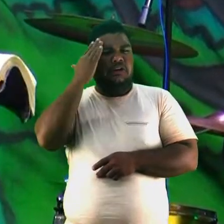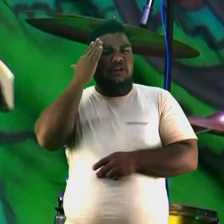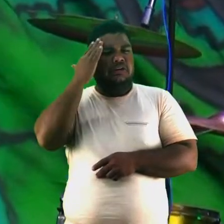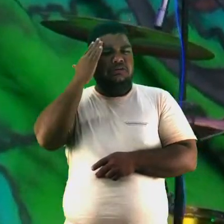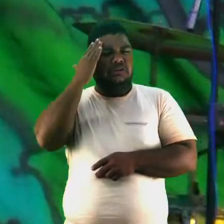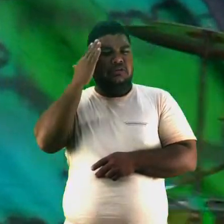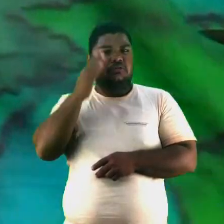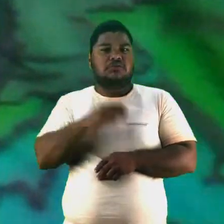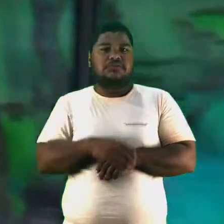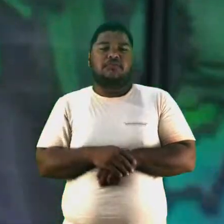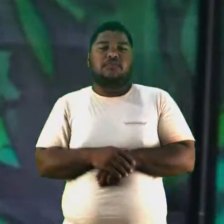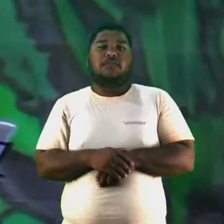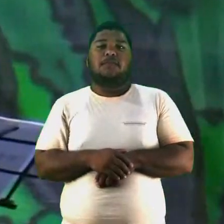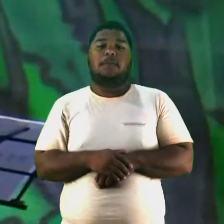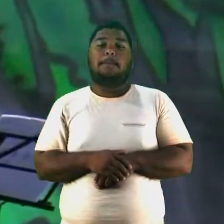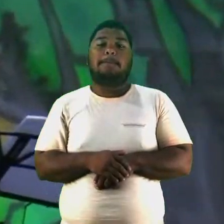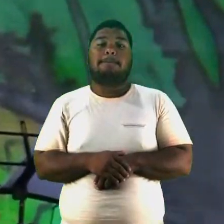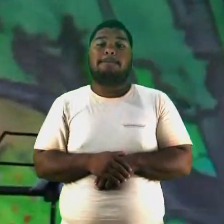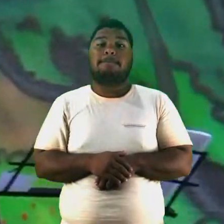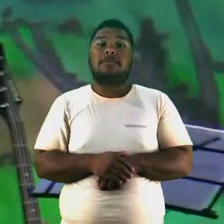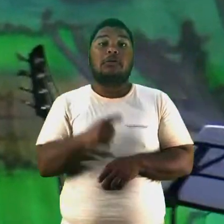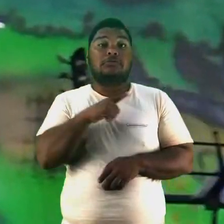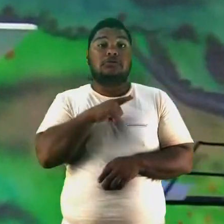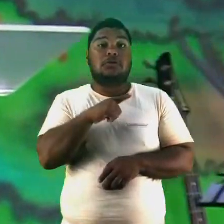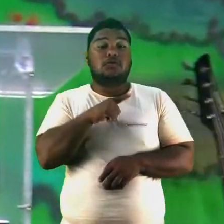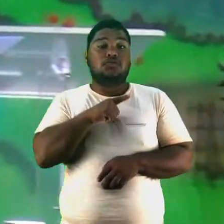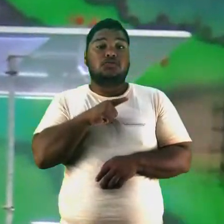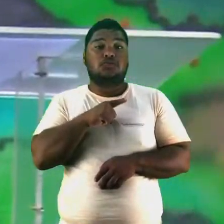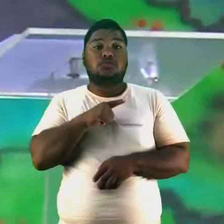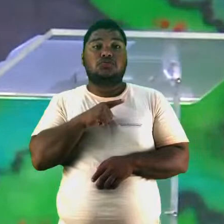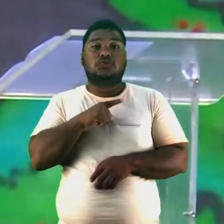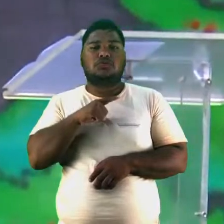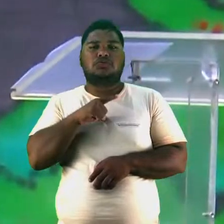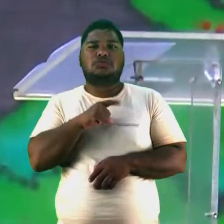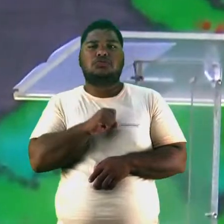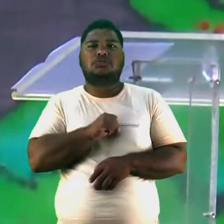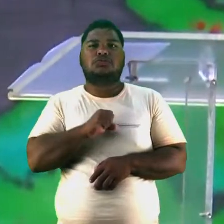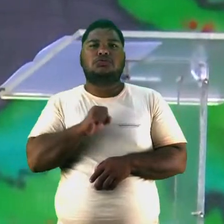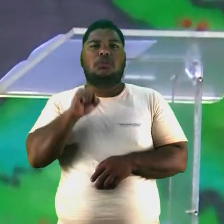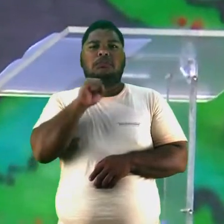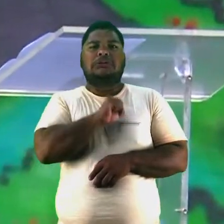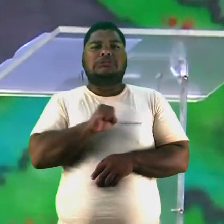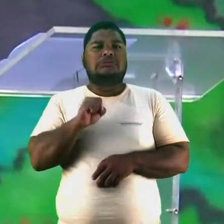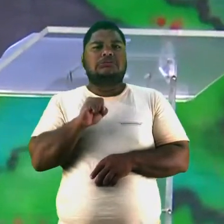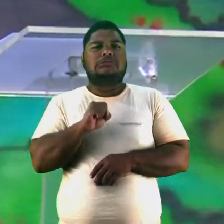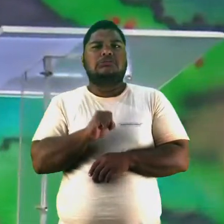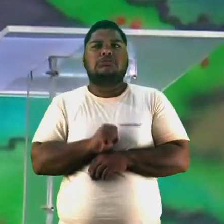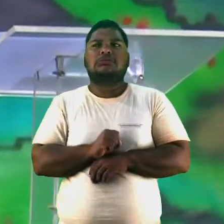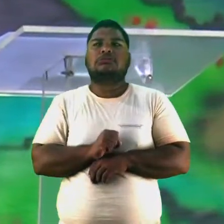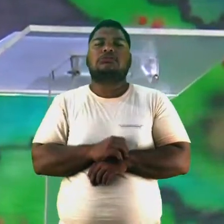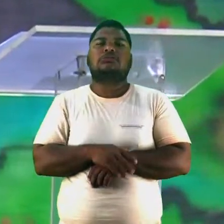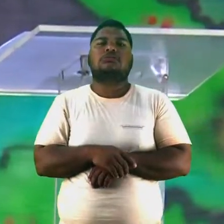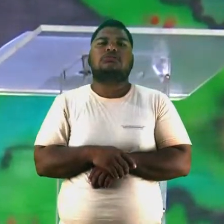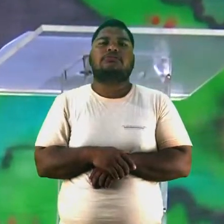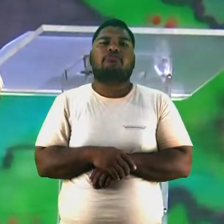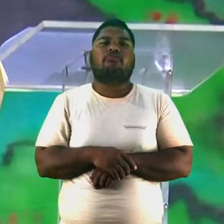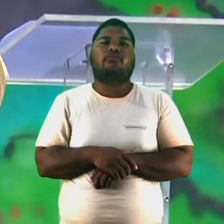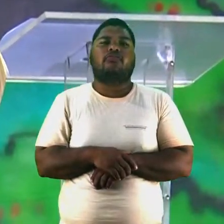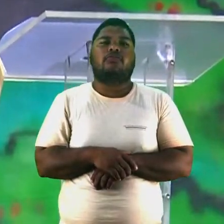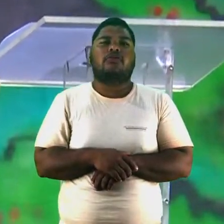Eu tenho um sobrinho que ele é autista em grau 1. Em grau